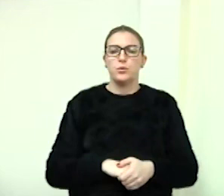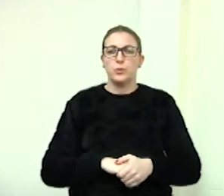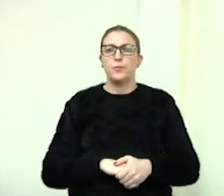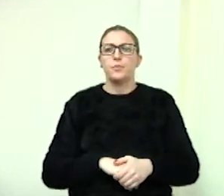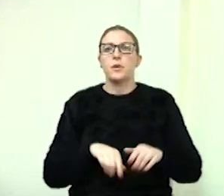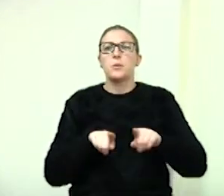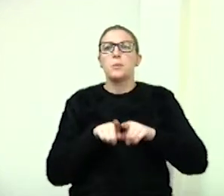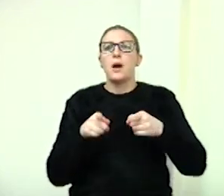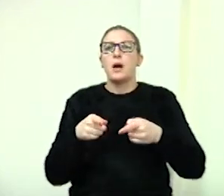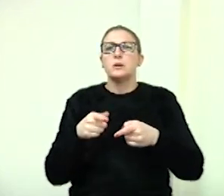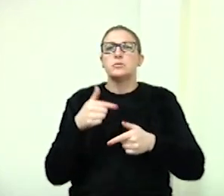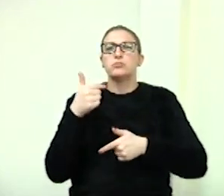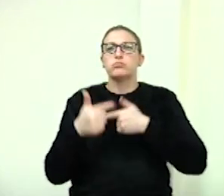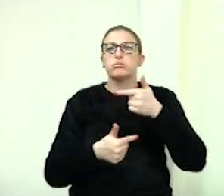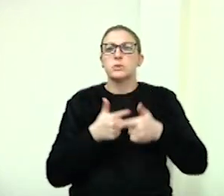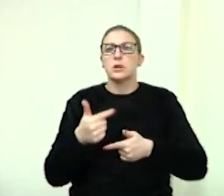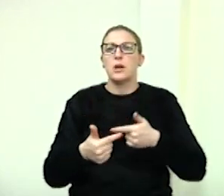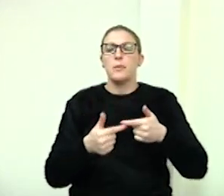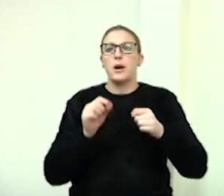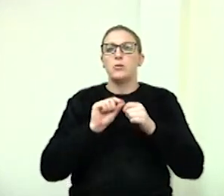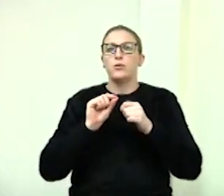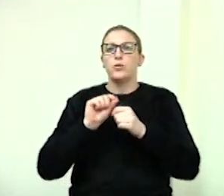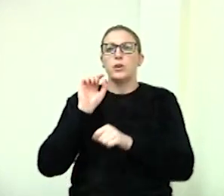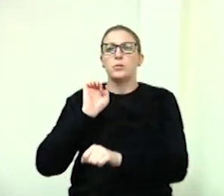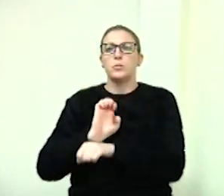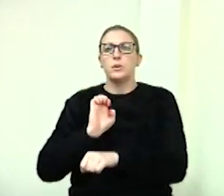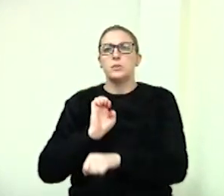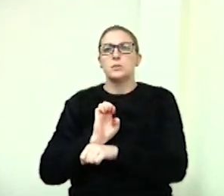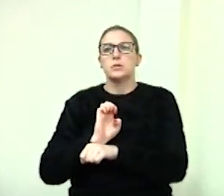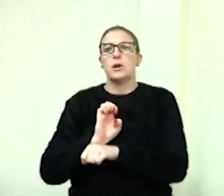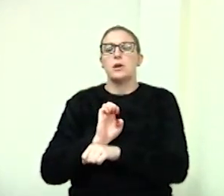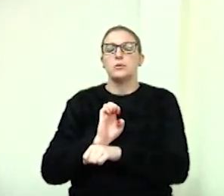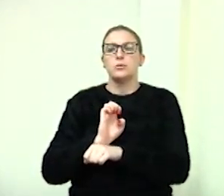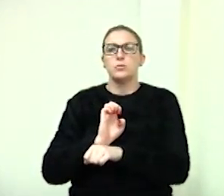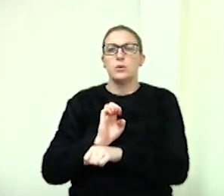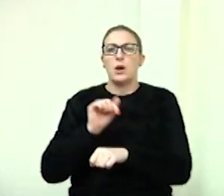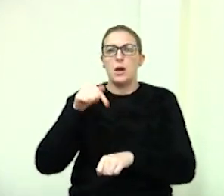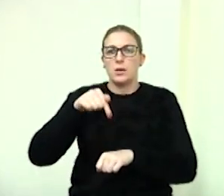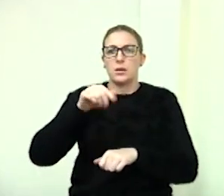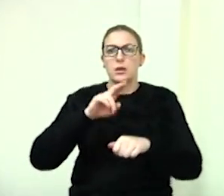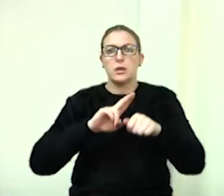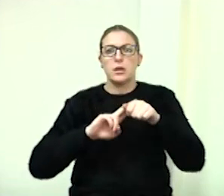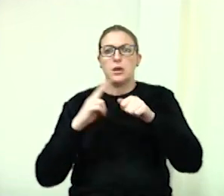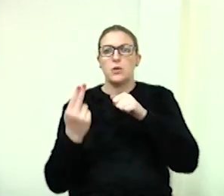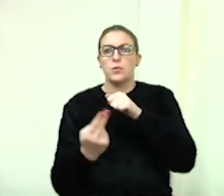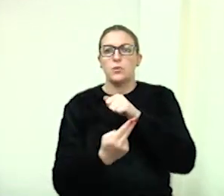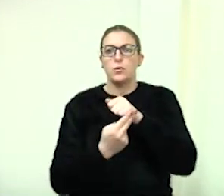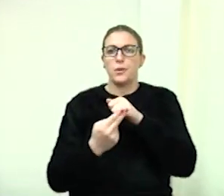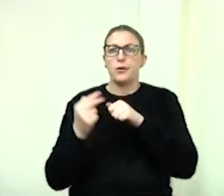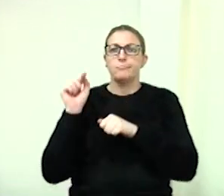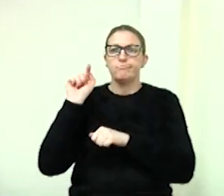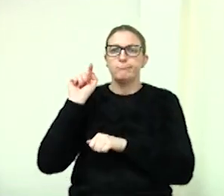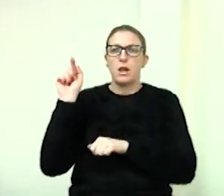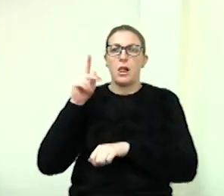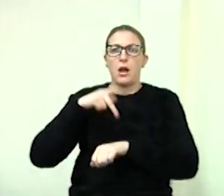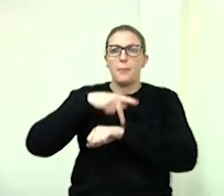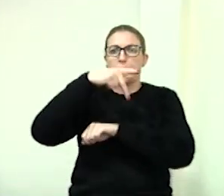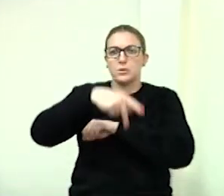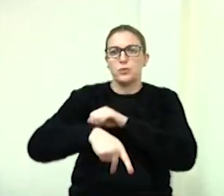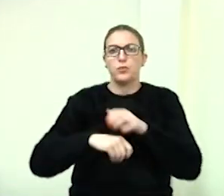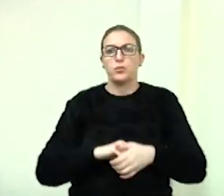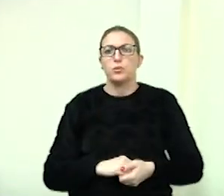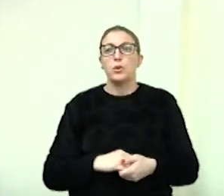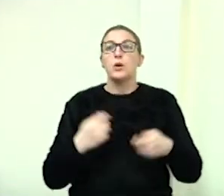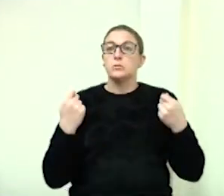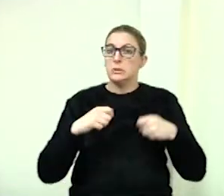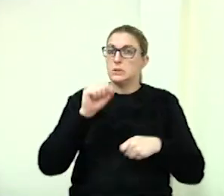Estado para a população da região do Alto Uruguai que irá para o Passo Fundo. Então, precisamos, sim. Acho que essa casa está fazendo o bem